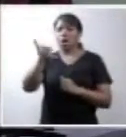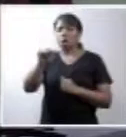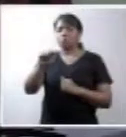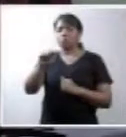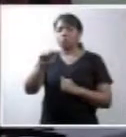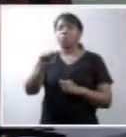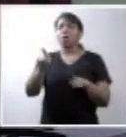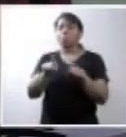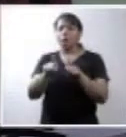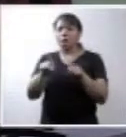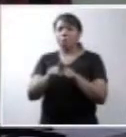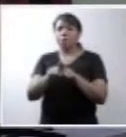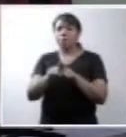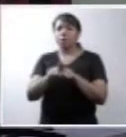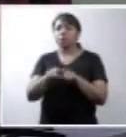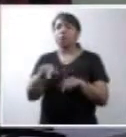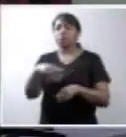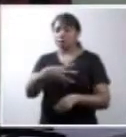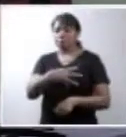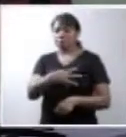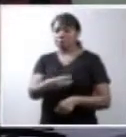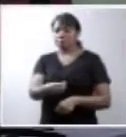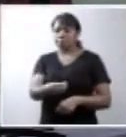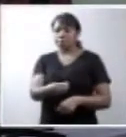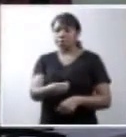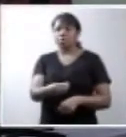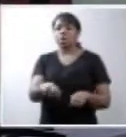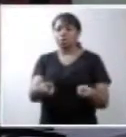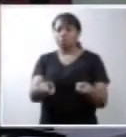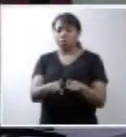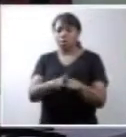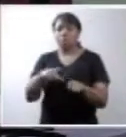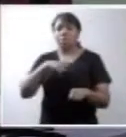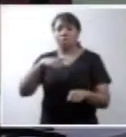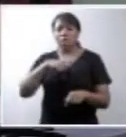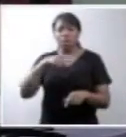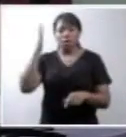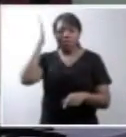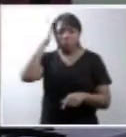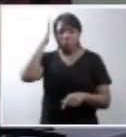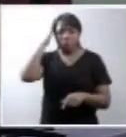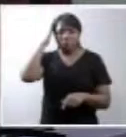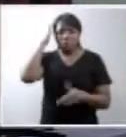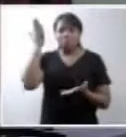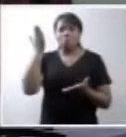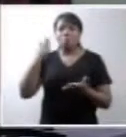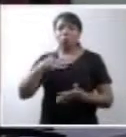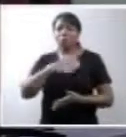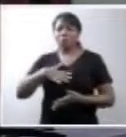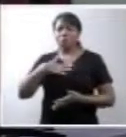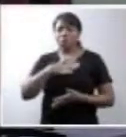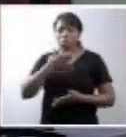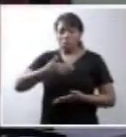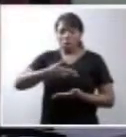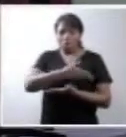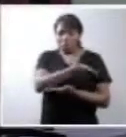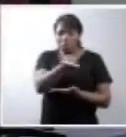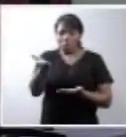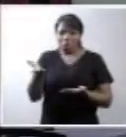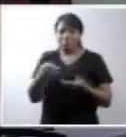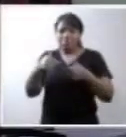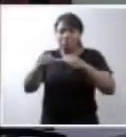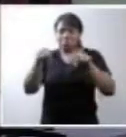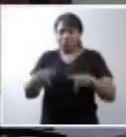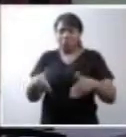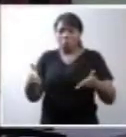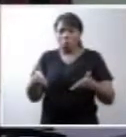aperfeiçoamento dessa filha com cérebro, muito querida por todos nós, que é a TV Justiça.